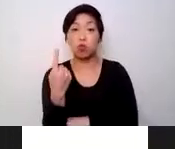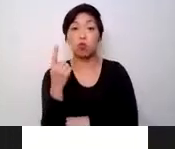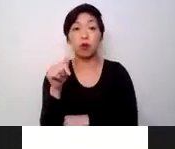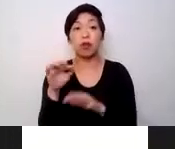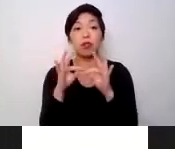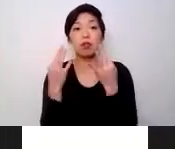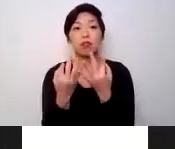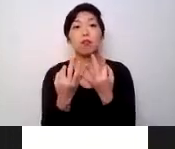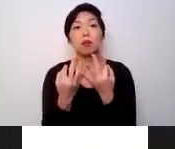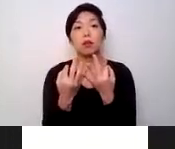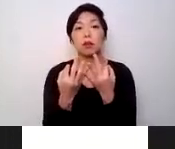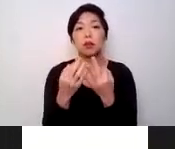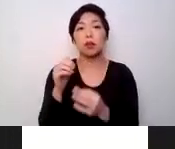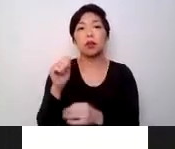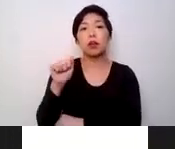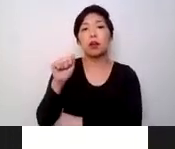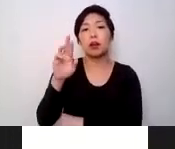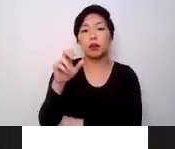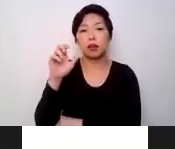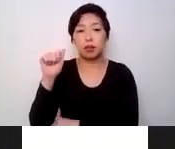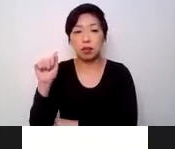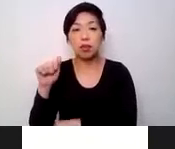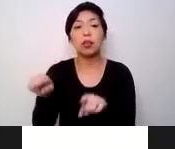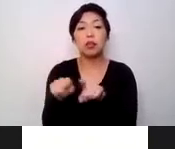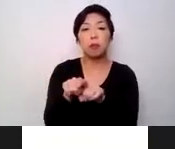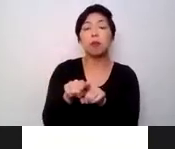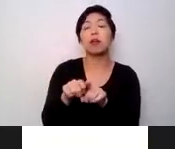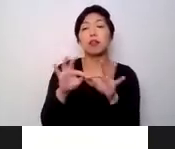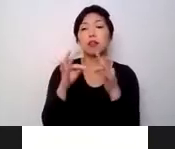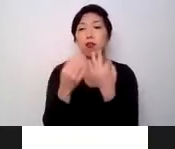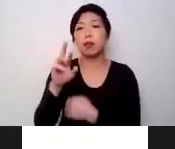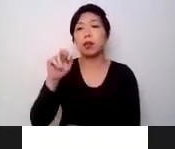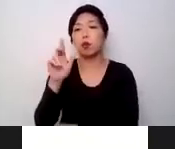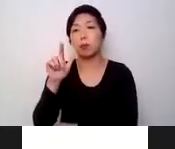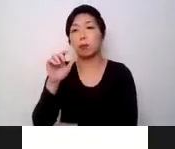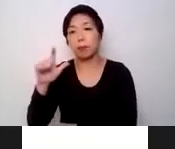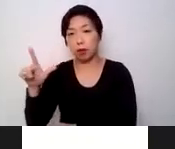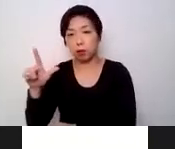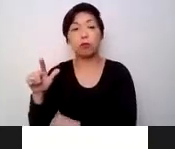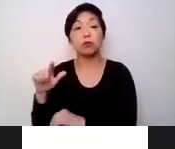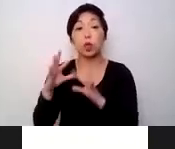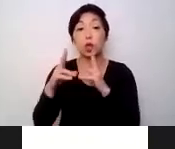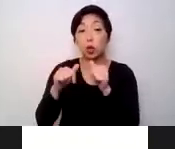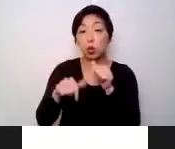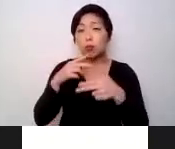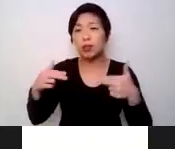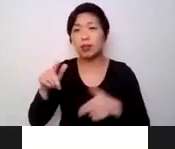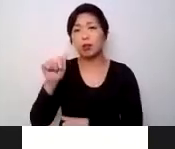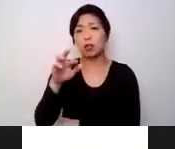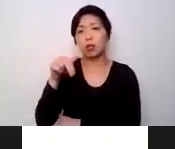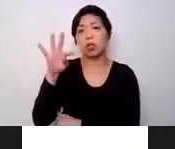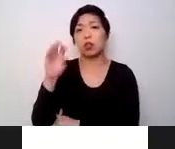34 no cemitério São Paulo mesmo da família Rubel a obra ela é executada toda em granito preto tem uma composição